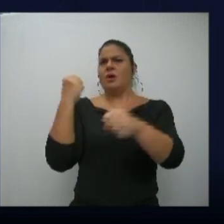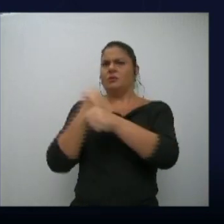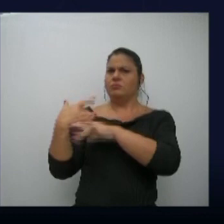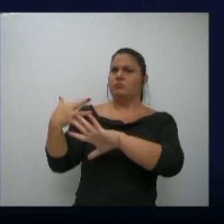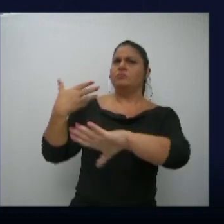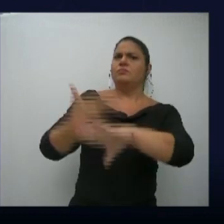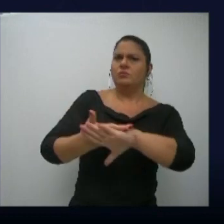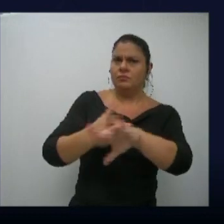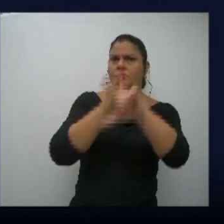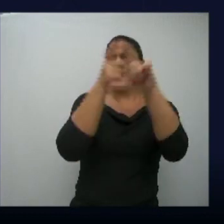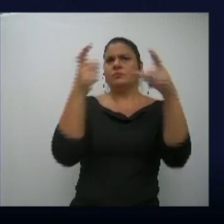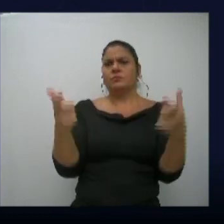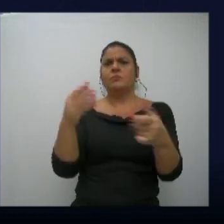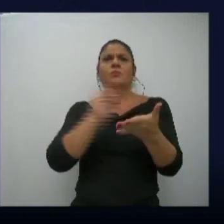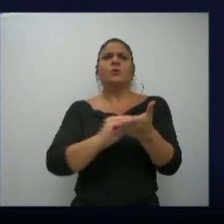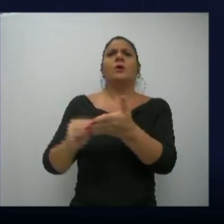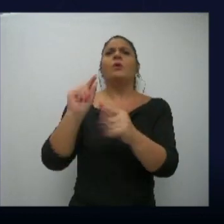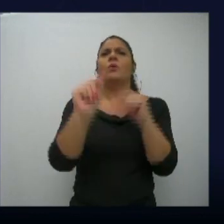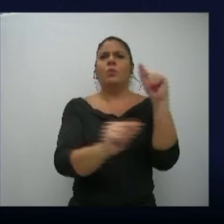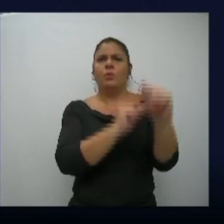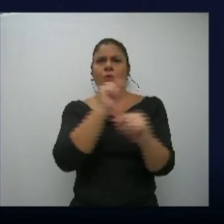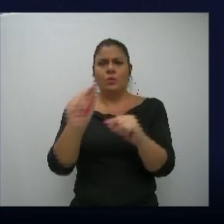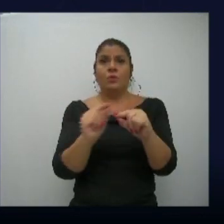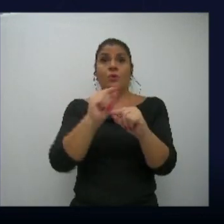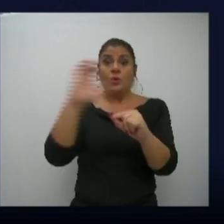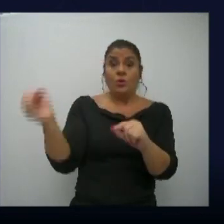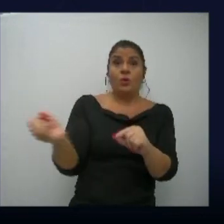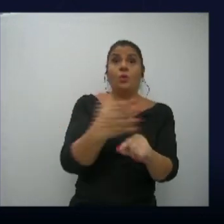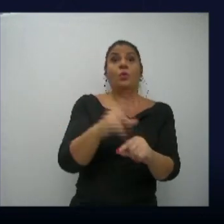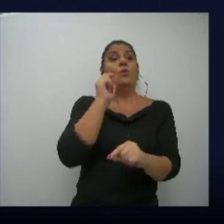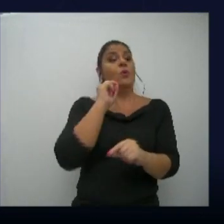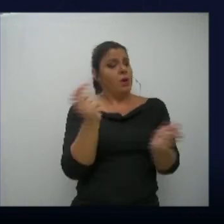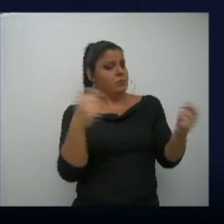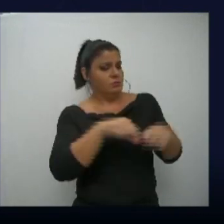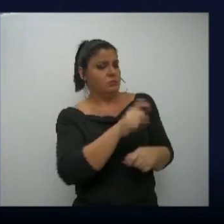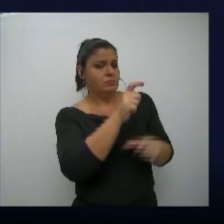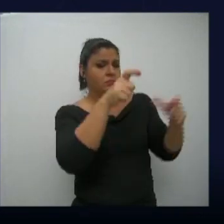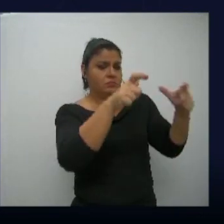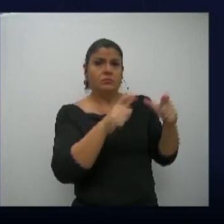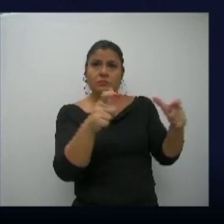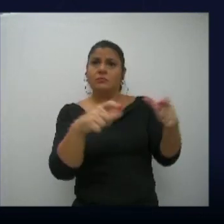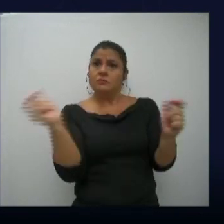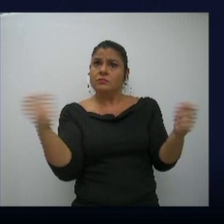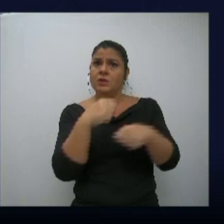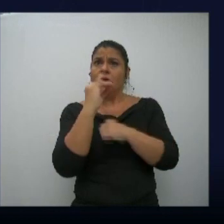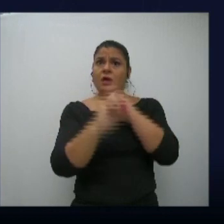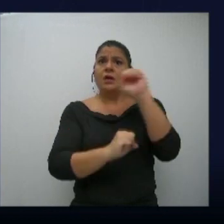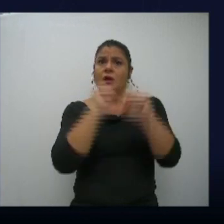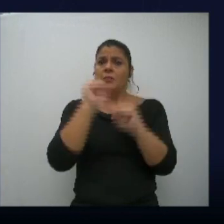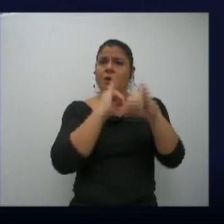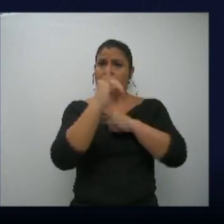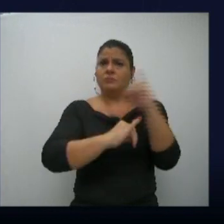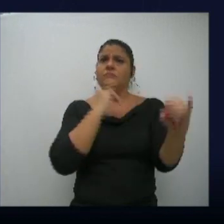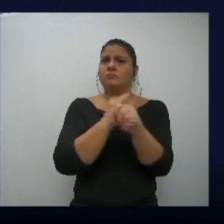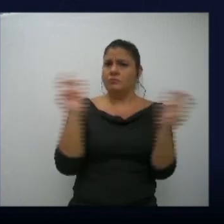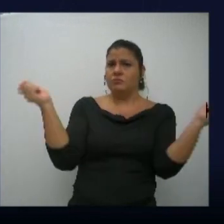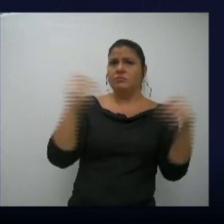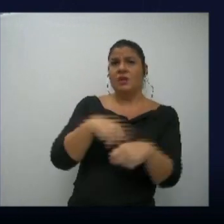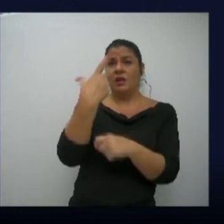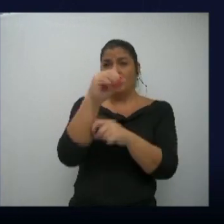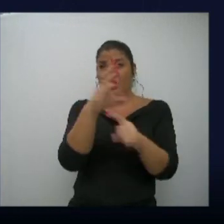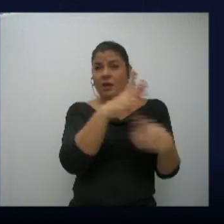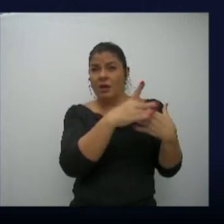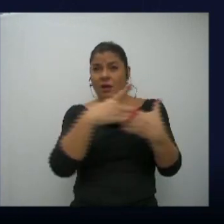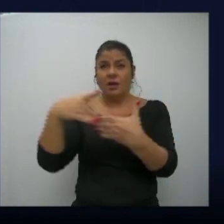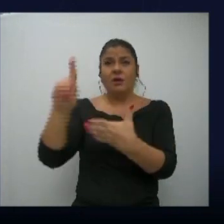enorme faltava no Brasil um pouco de rolo models não é de olha aqui é possível sim começar a empresa de internet e ela valer da região de